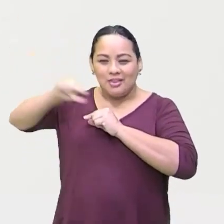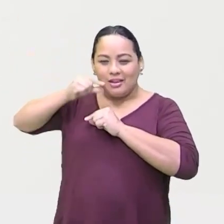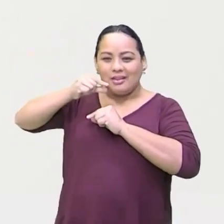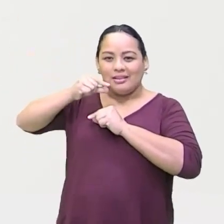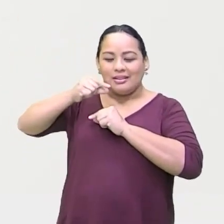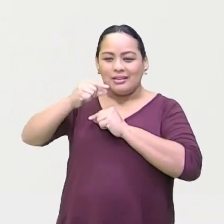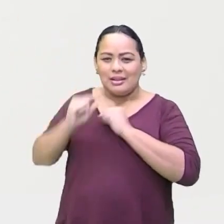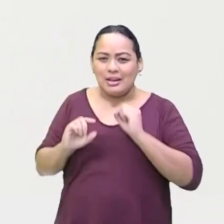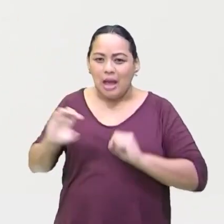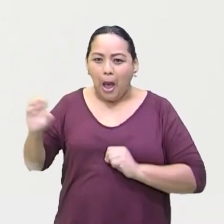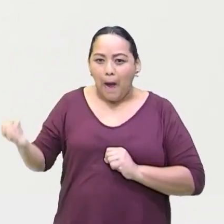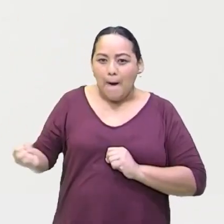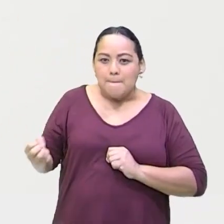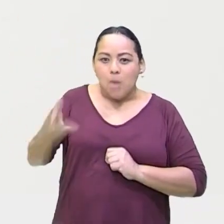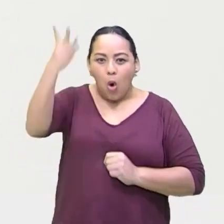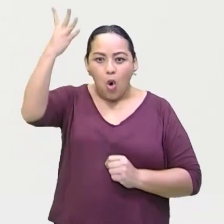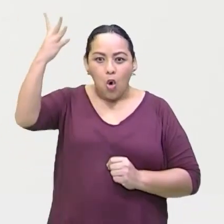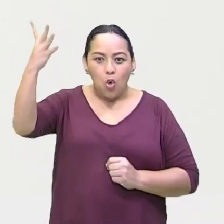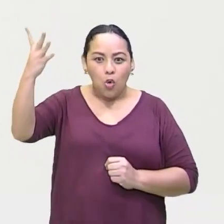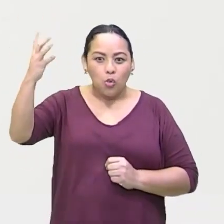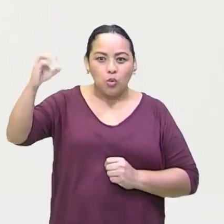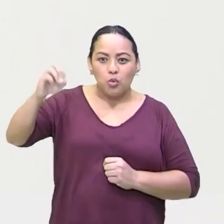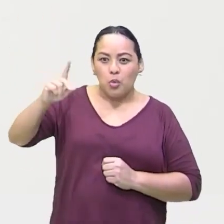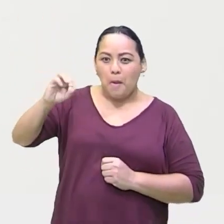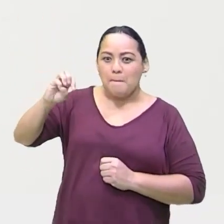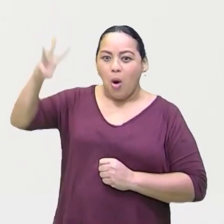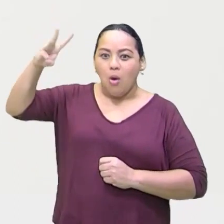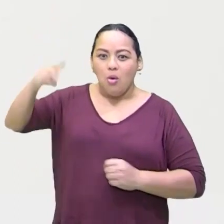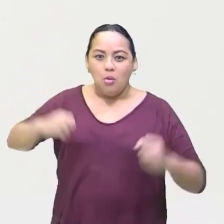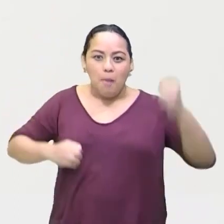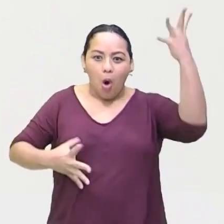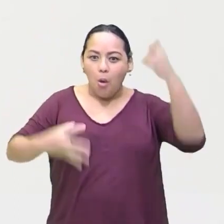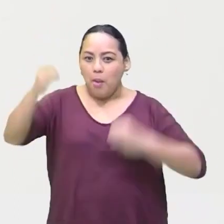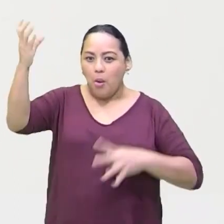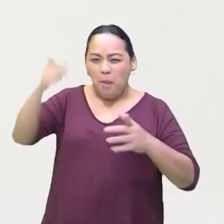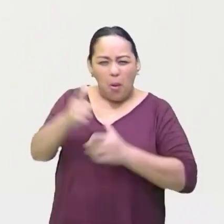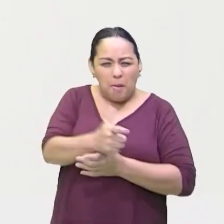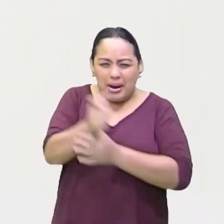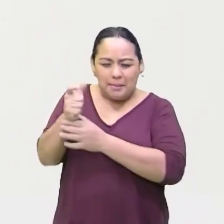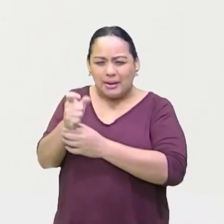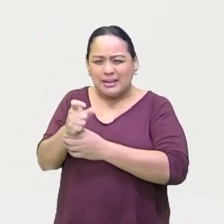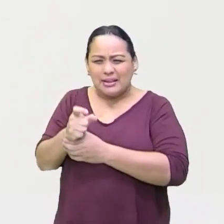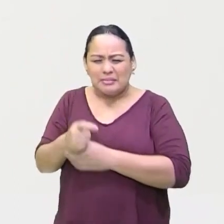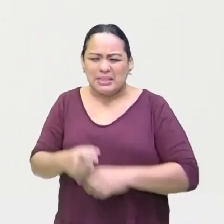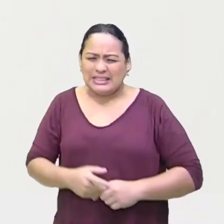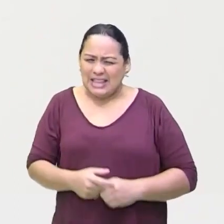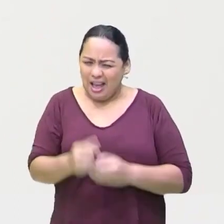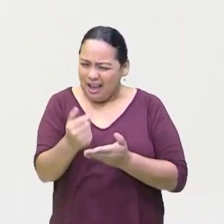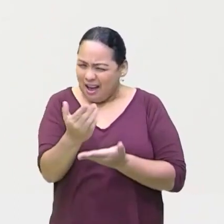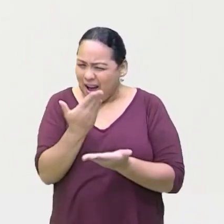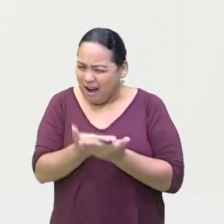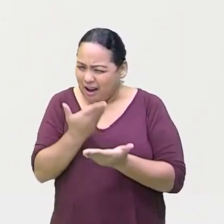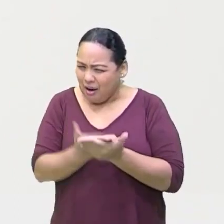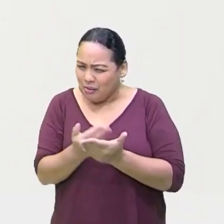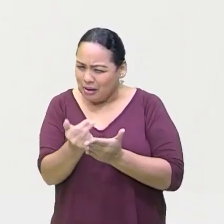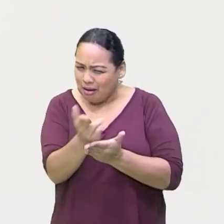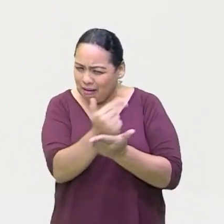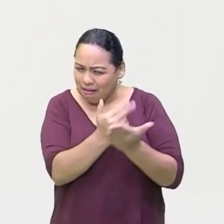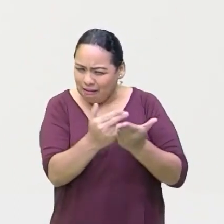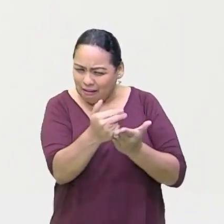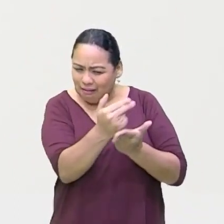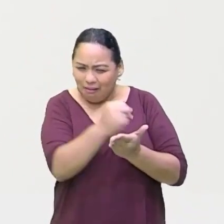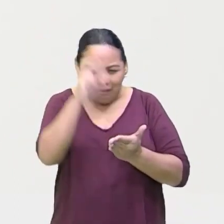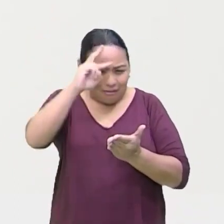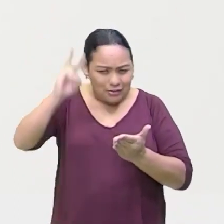quantas onomatopeias, tá vendo só? Professora, mas essa aula é de HQ, de histórias em quadrinhos?